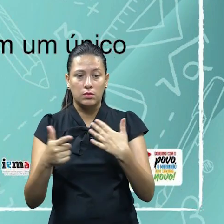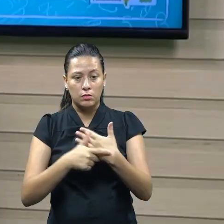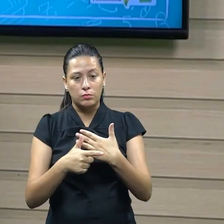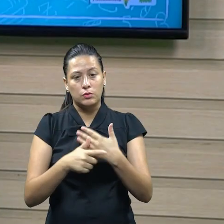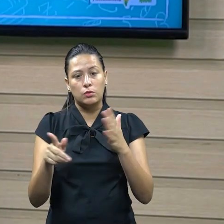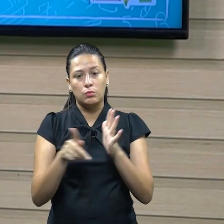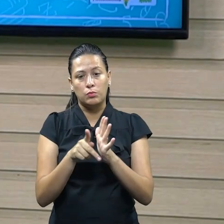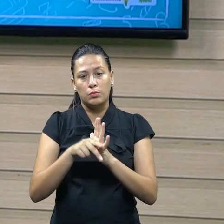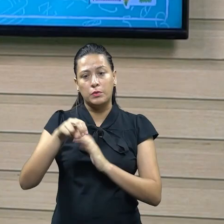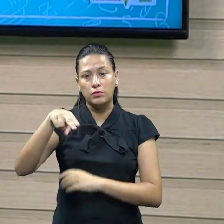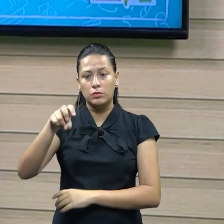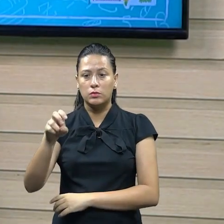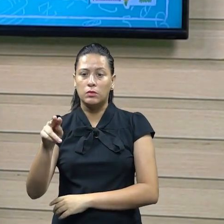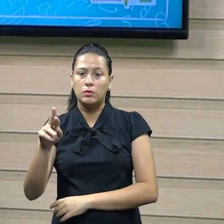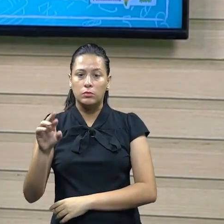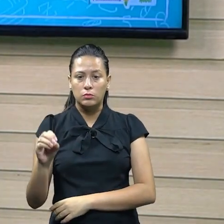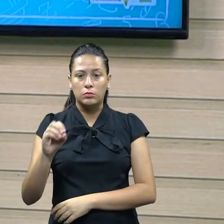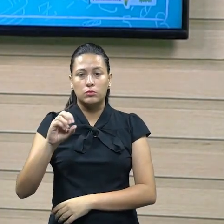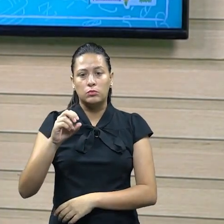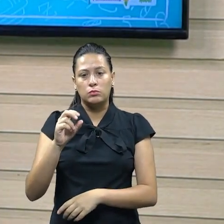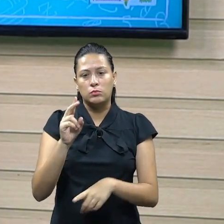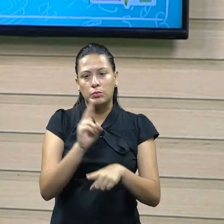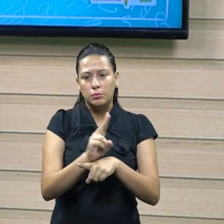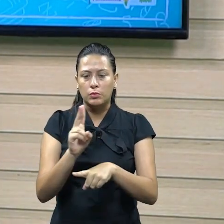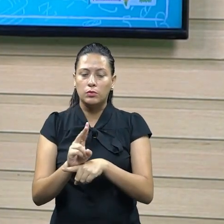condutor. Então, quando nós tivermos o